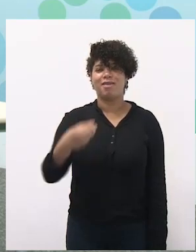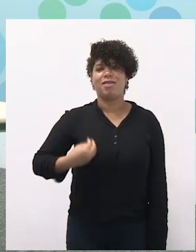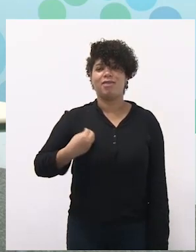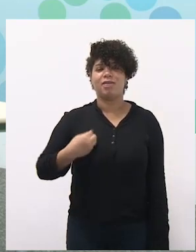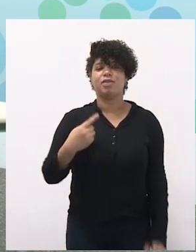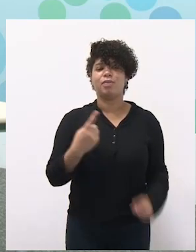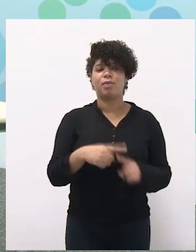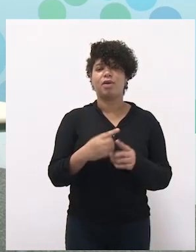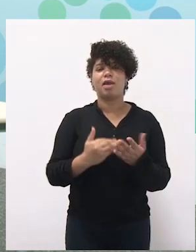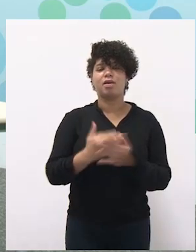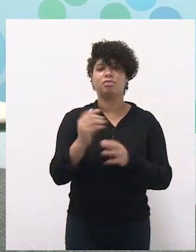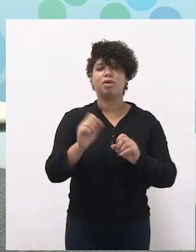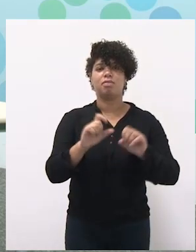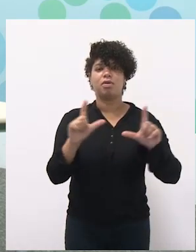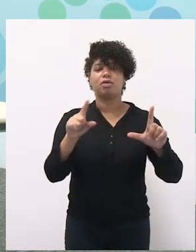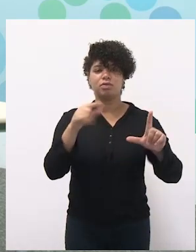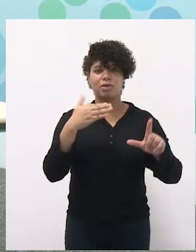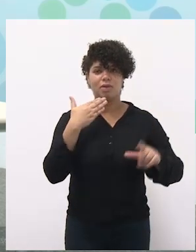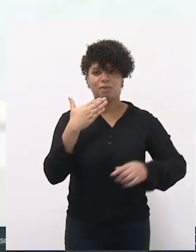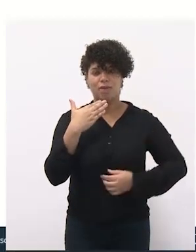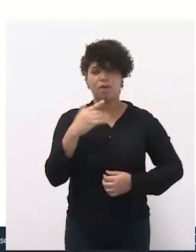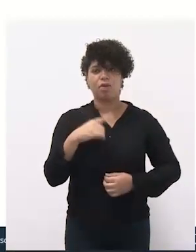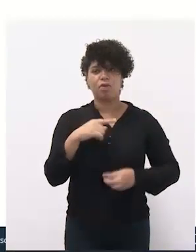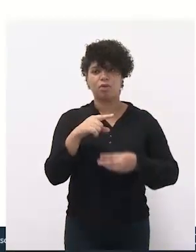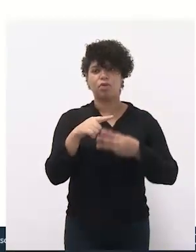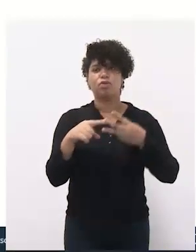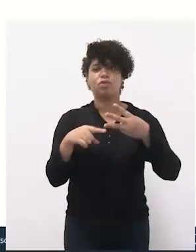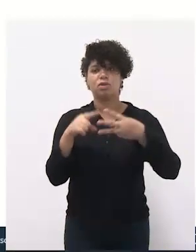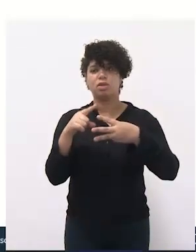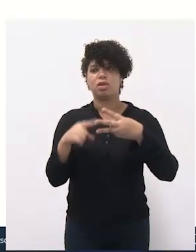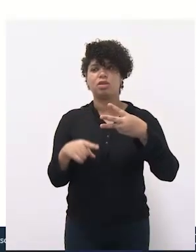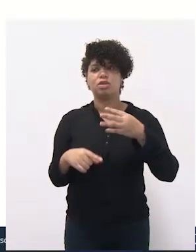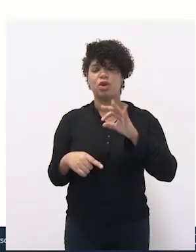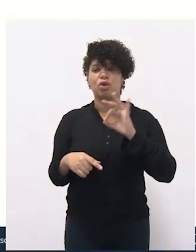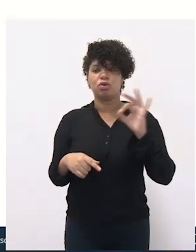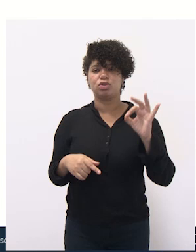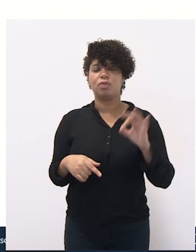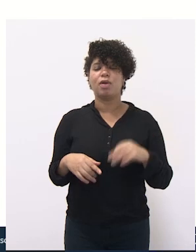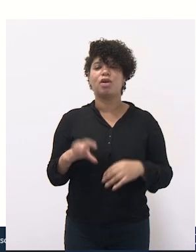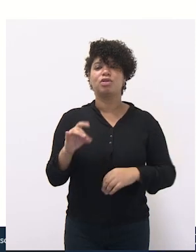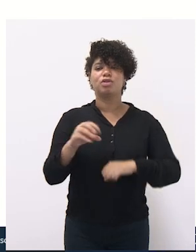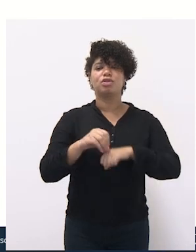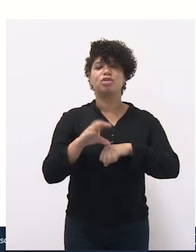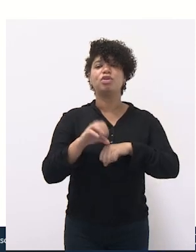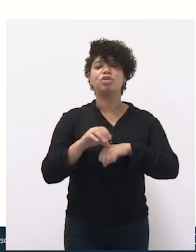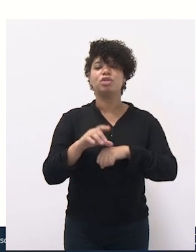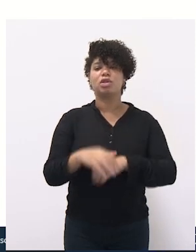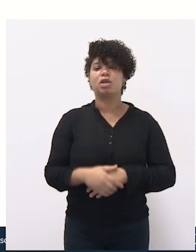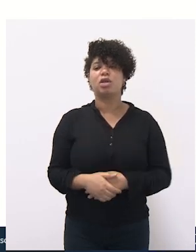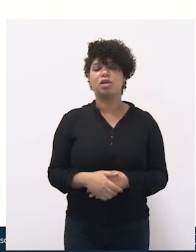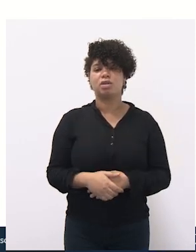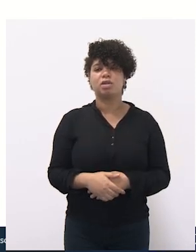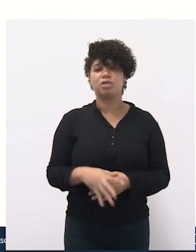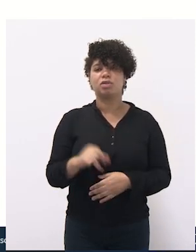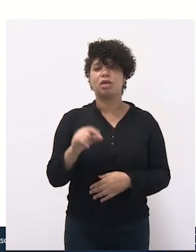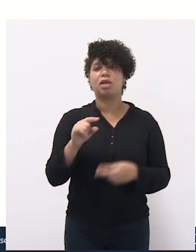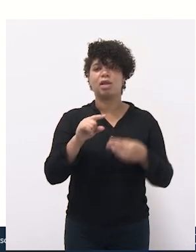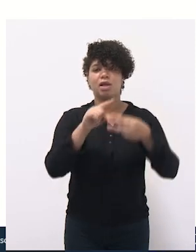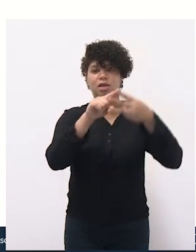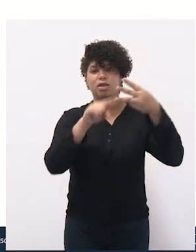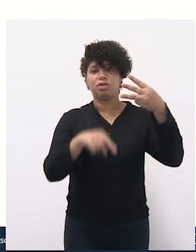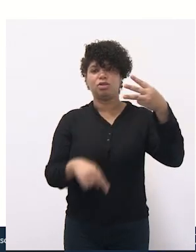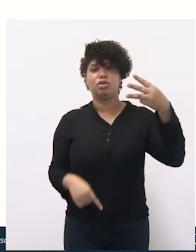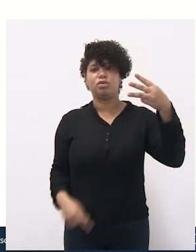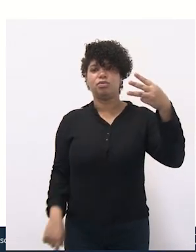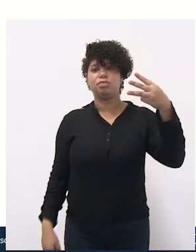página inicial aí que você está mostrando, Giovanni, os 3 pontinhos, eu só queria dar uma dica, Giovanni, se você clicar aí nos 3 pontinhos